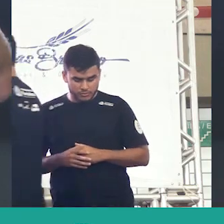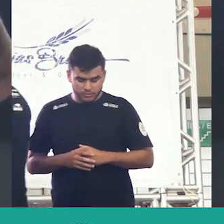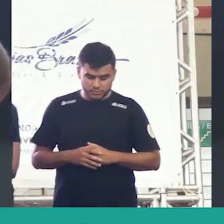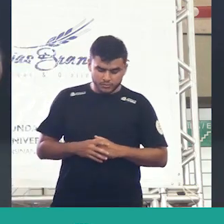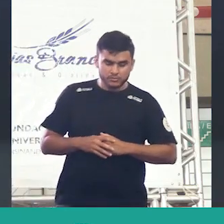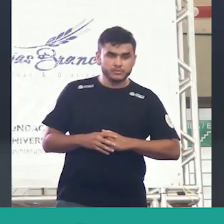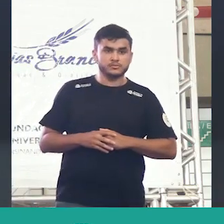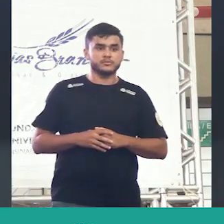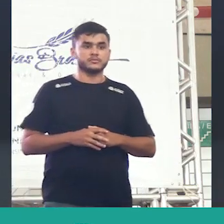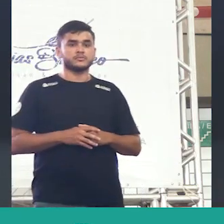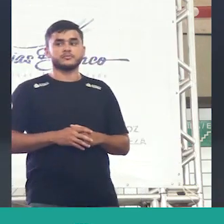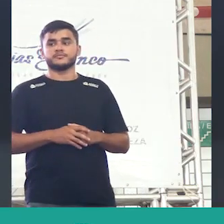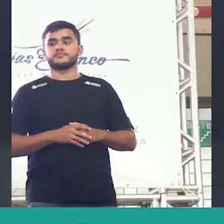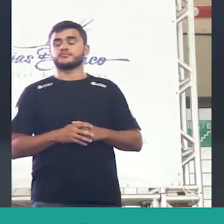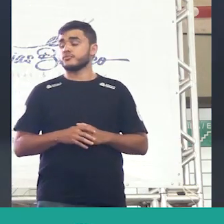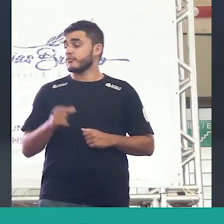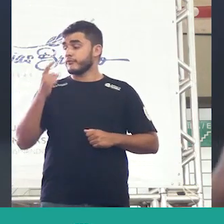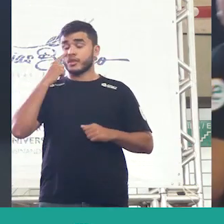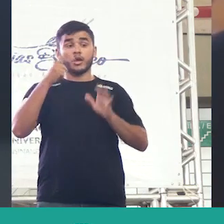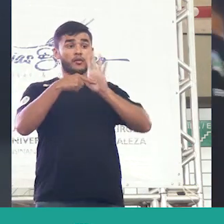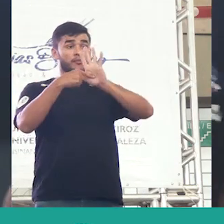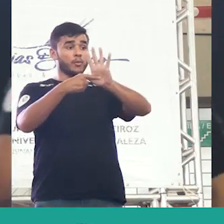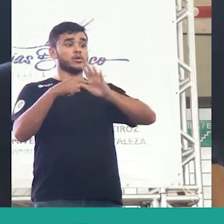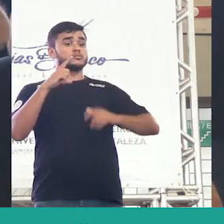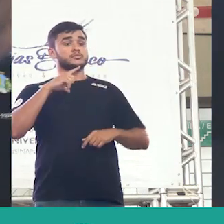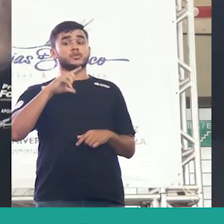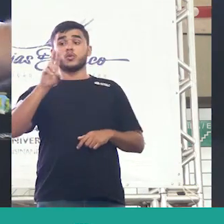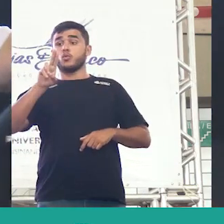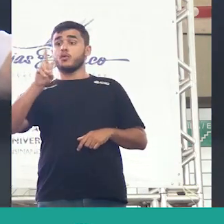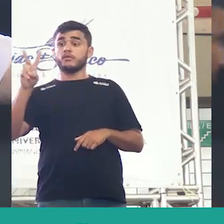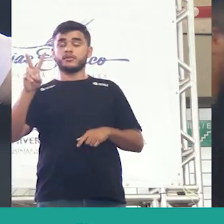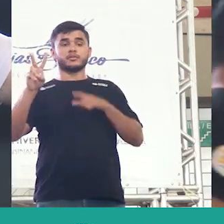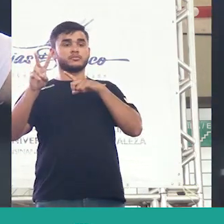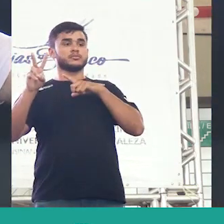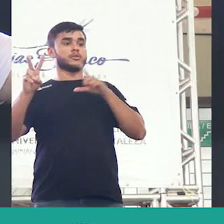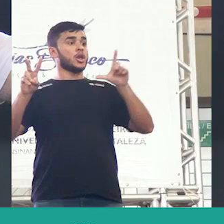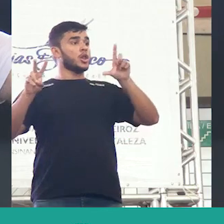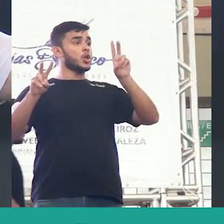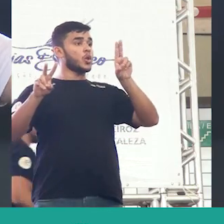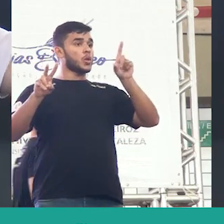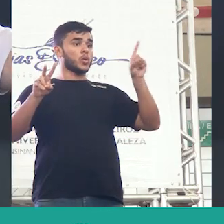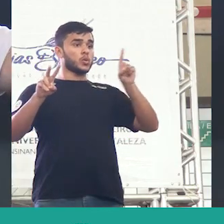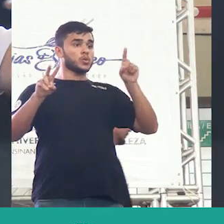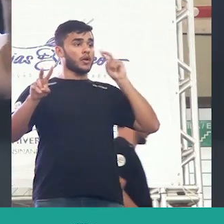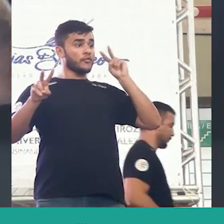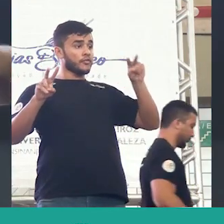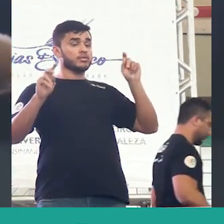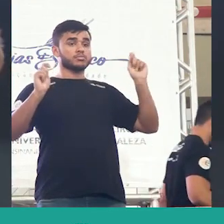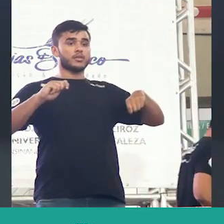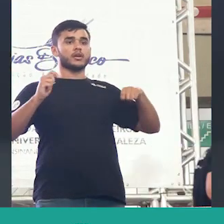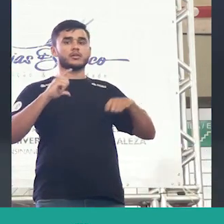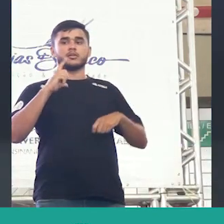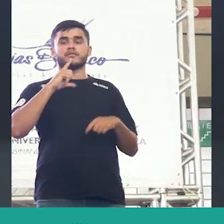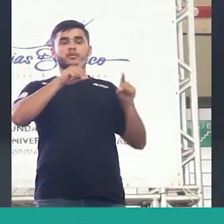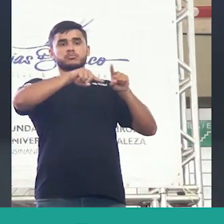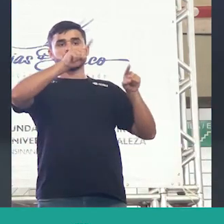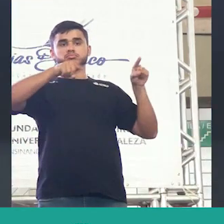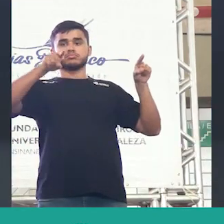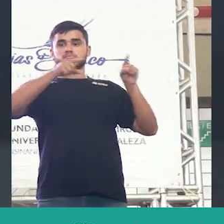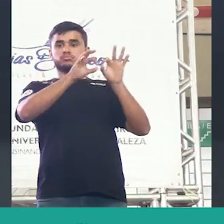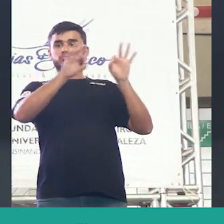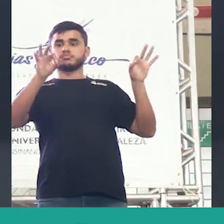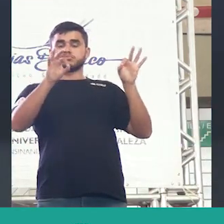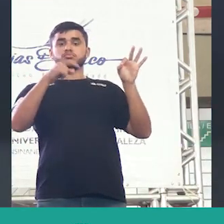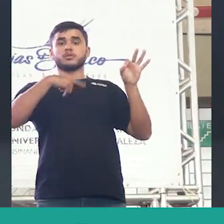o ultravioleta. Onde é que está o ultravioleta? Tem uma frequência maior do que a luz visível. E o comprimento de onda